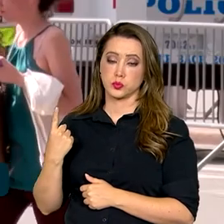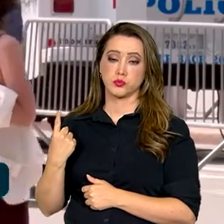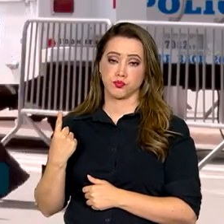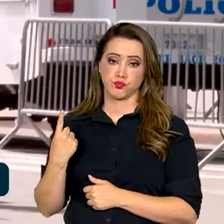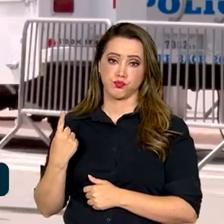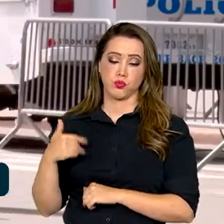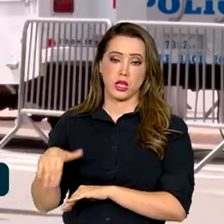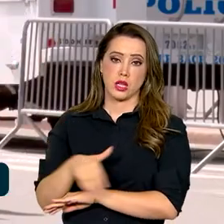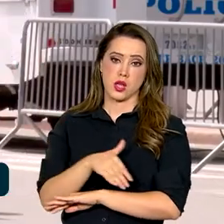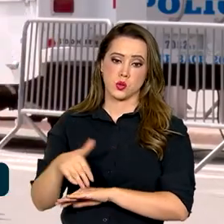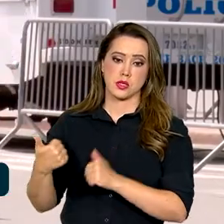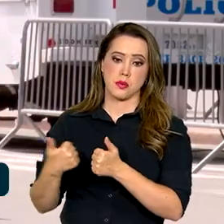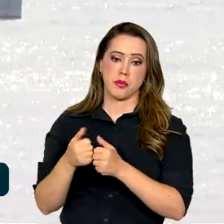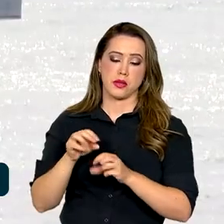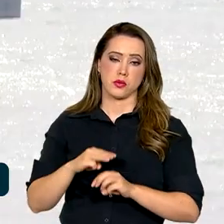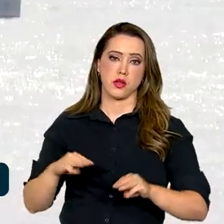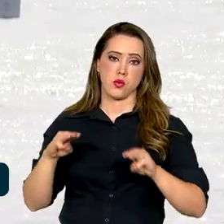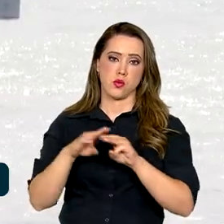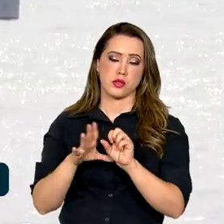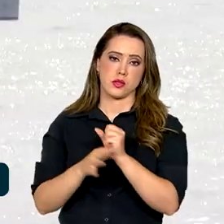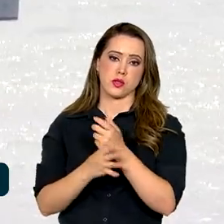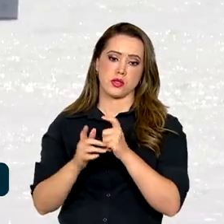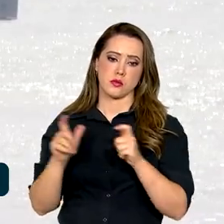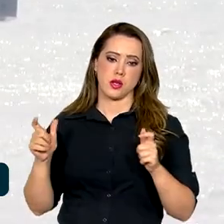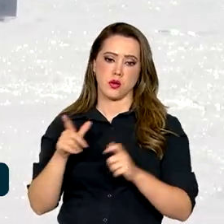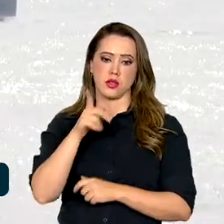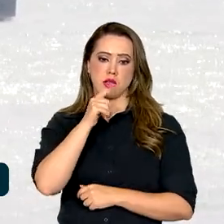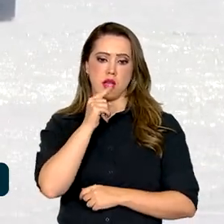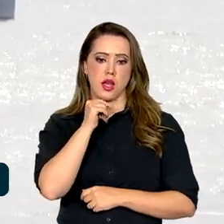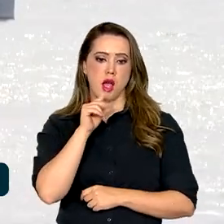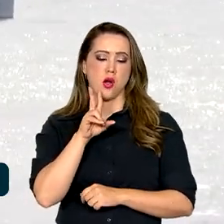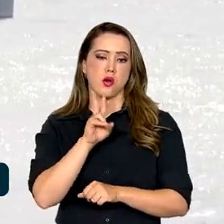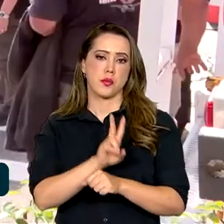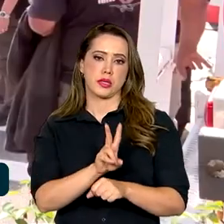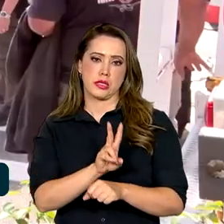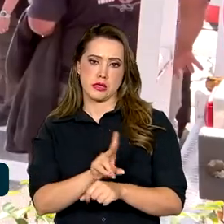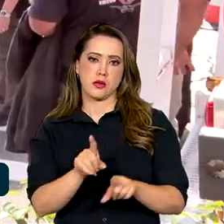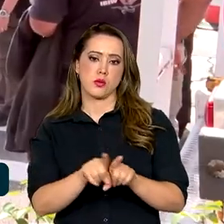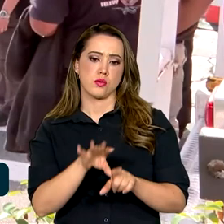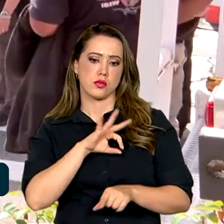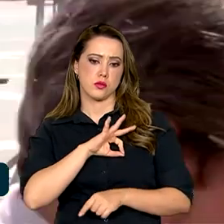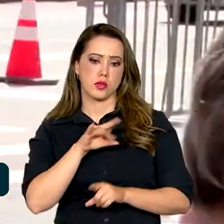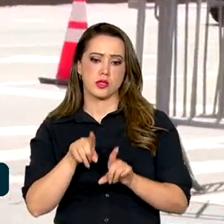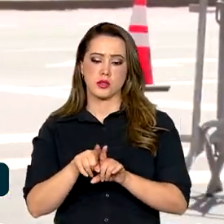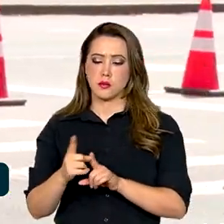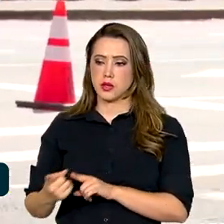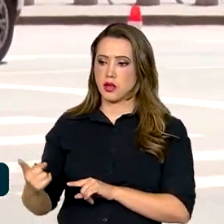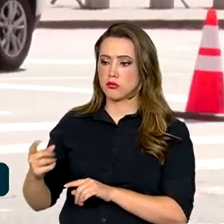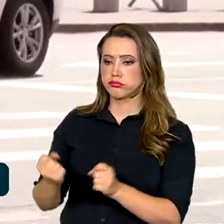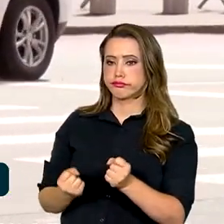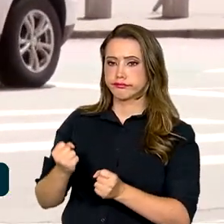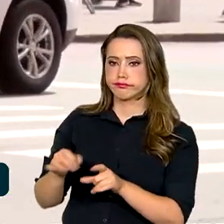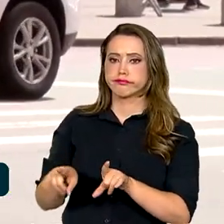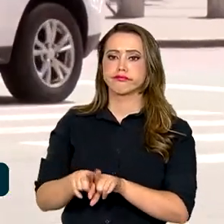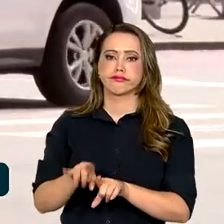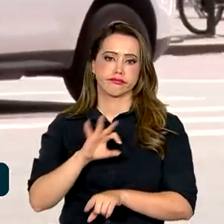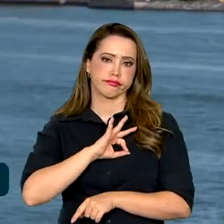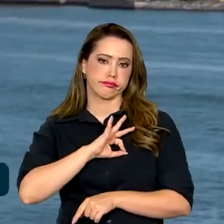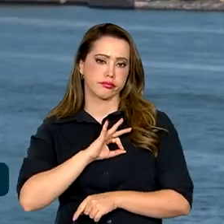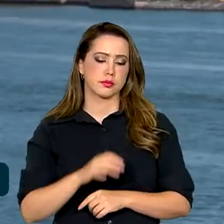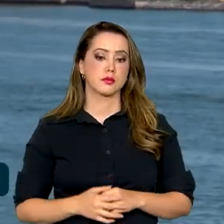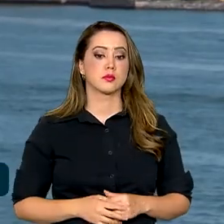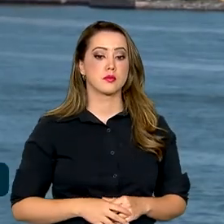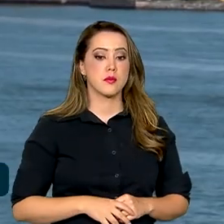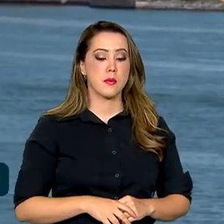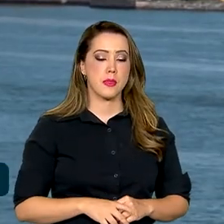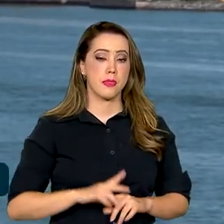ONU, segurança reforçada. Na água, a guarda costeira. Em terra, viaturas policiais. A